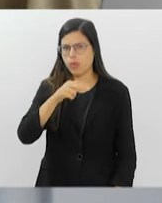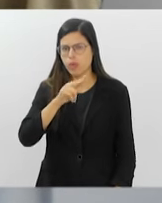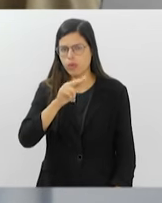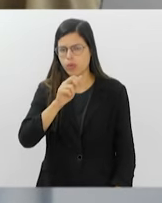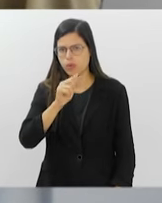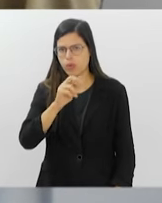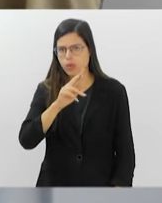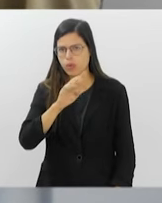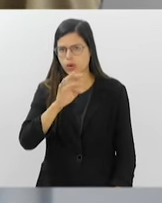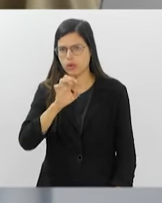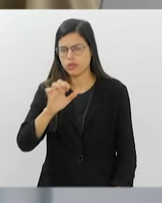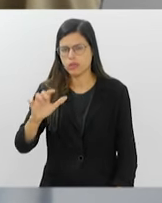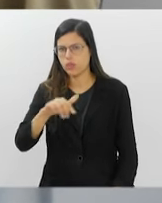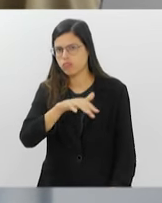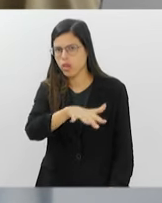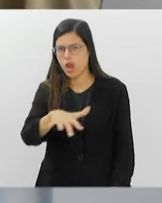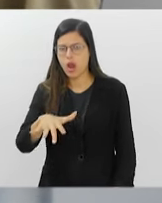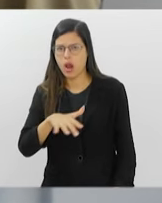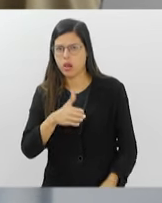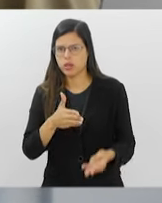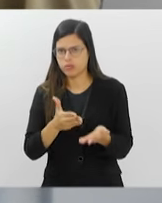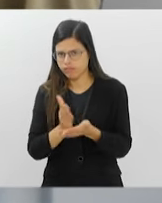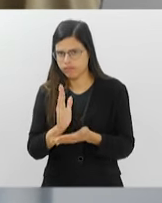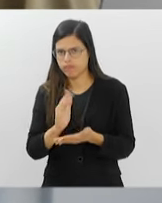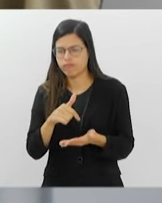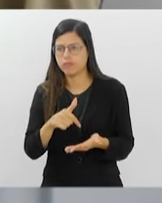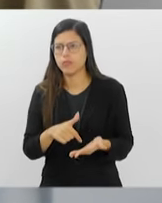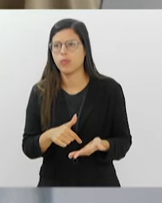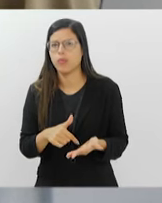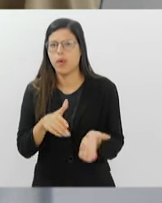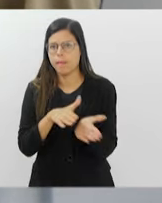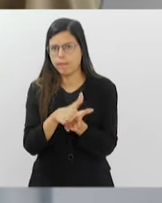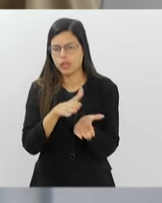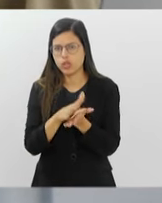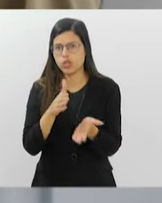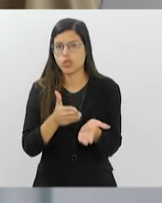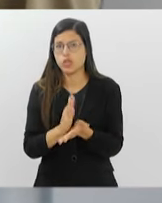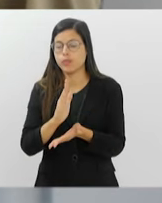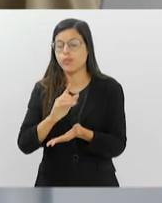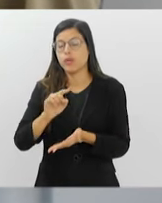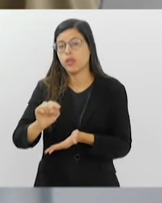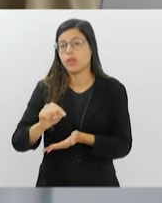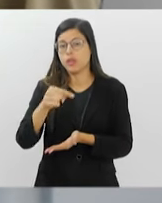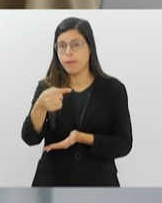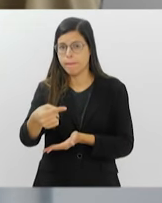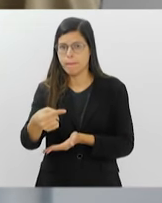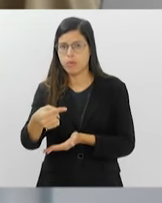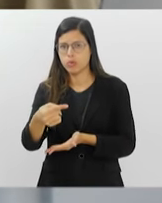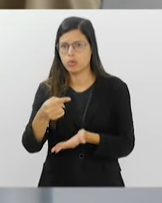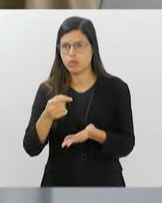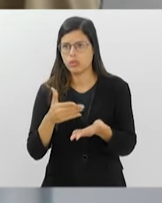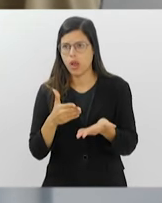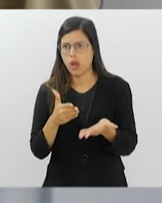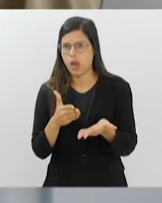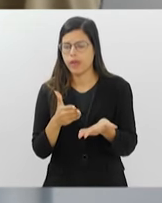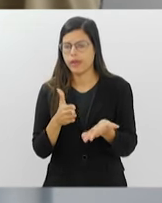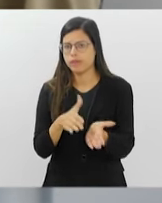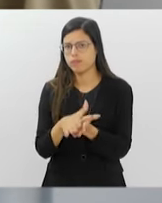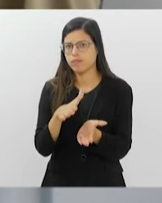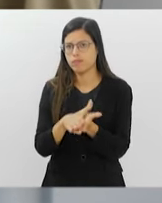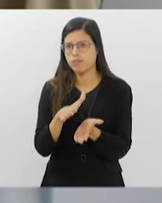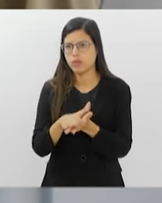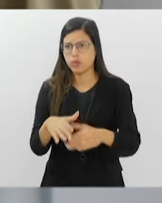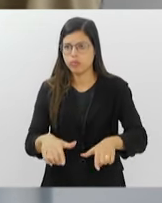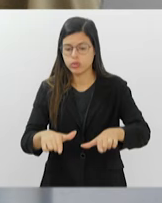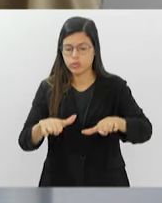certificado de aprovação e após o certificado de aprovação é emitido o o o sist o o o certificado